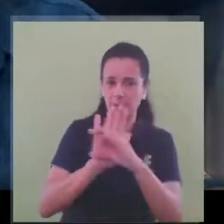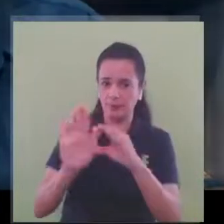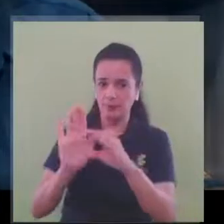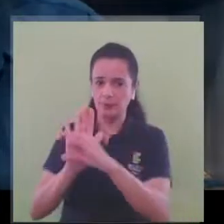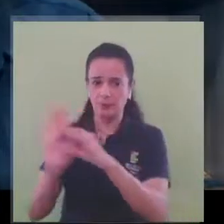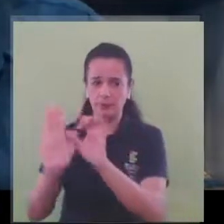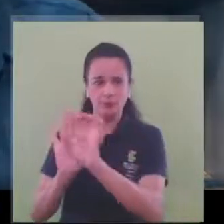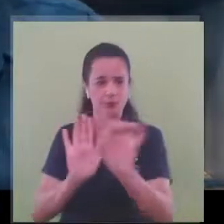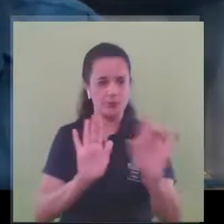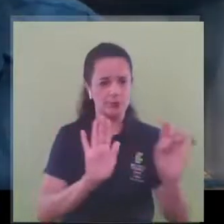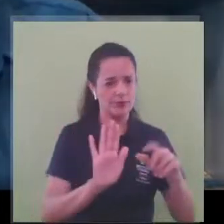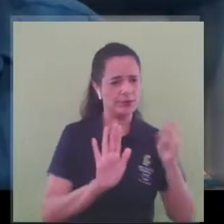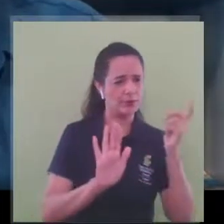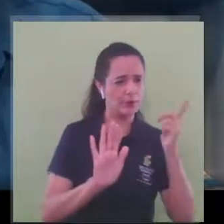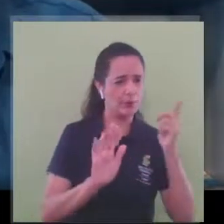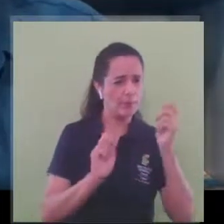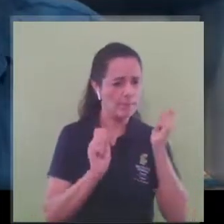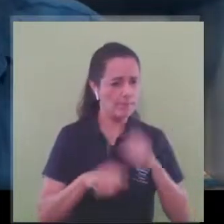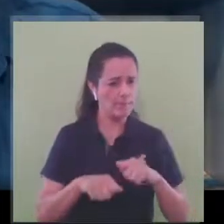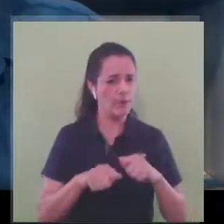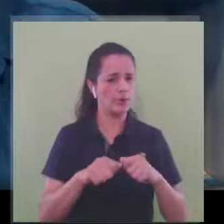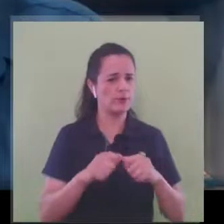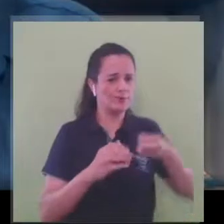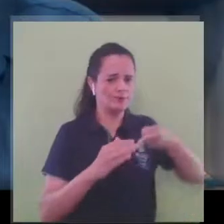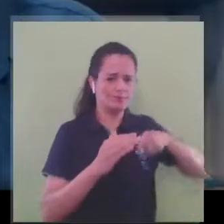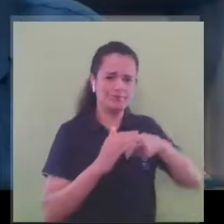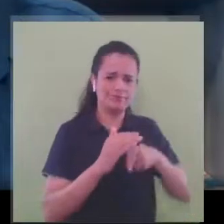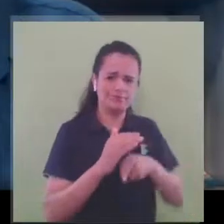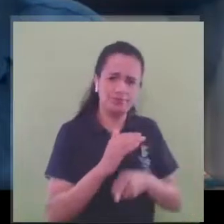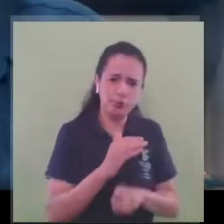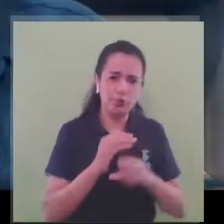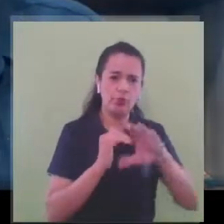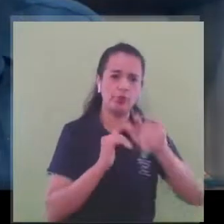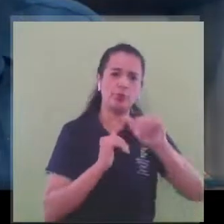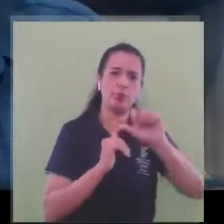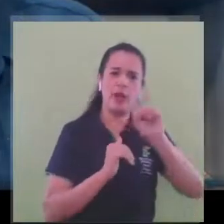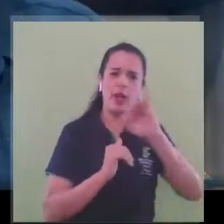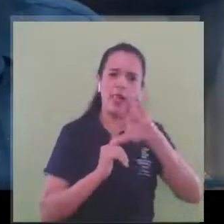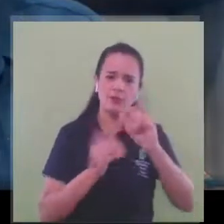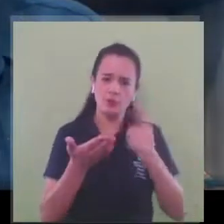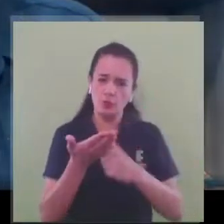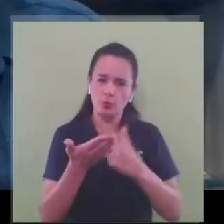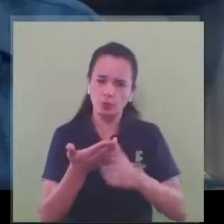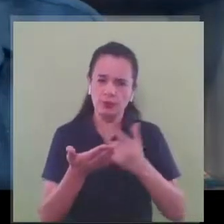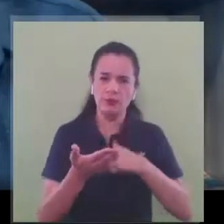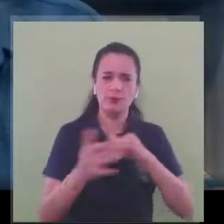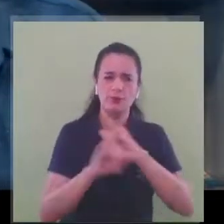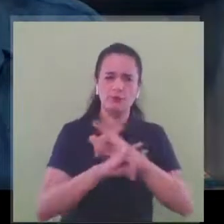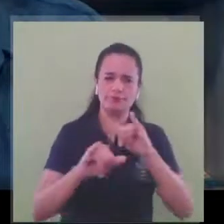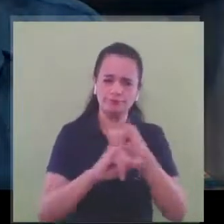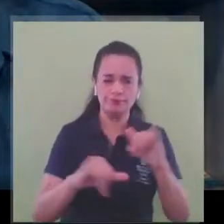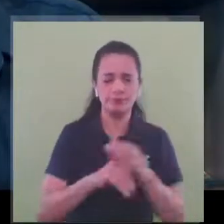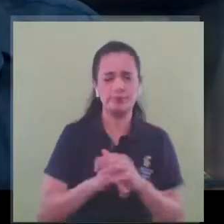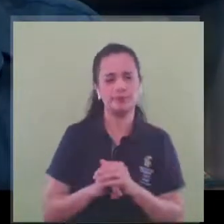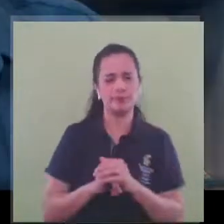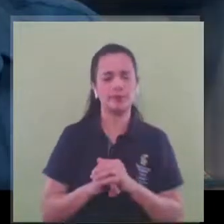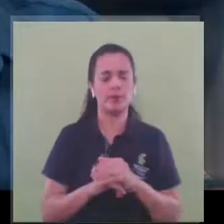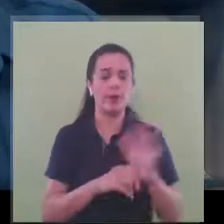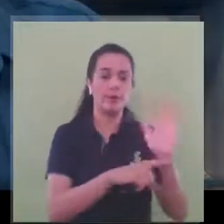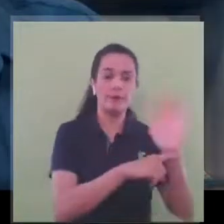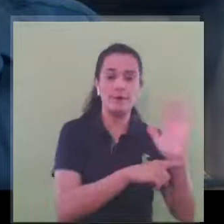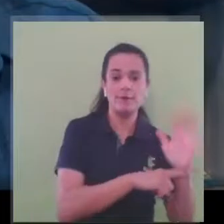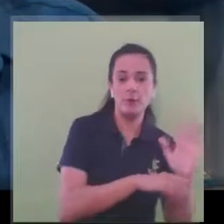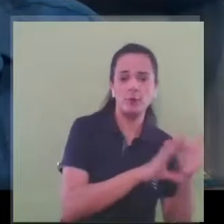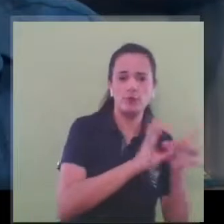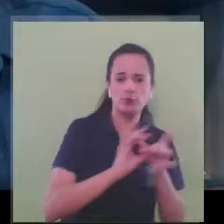o melhor dos clássicos. E com essa interação, nessa leitura dos clássicos, assistindo os vídeos e trazendo essa reflexão, é